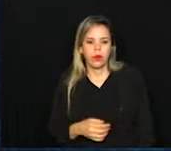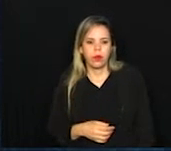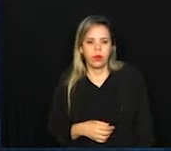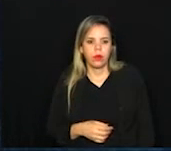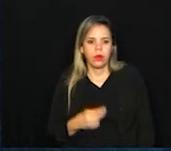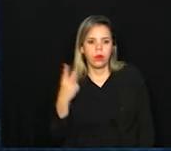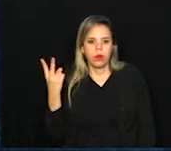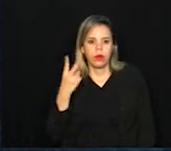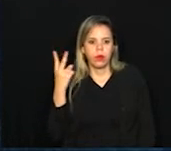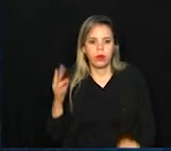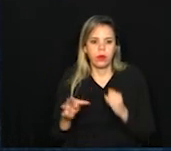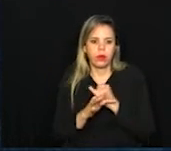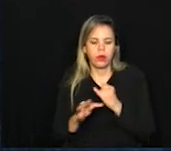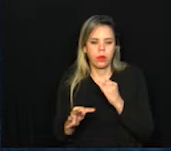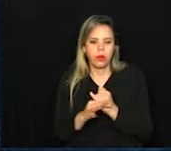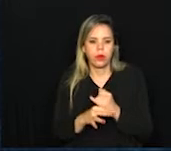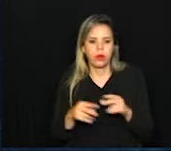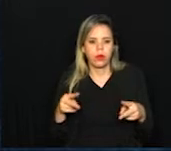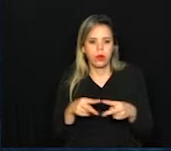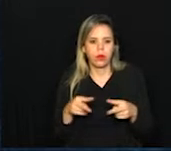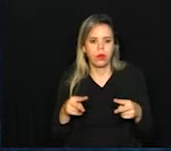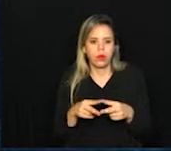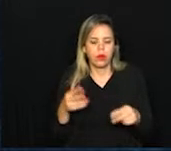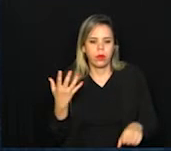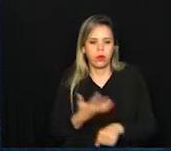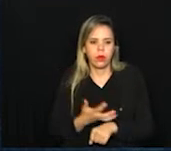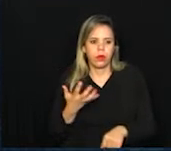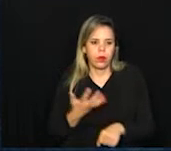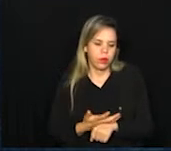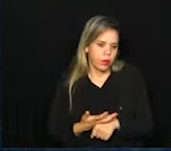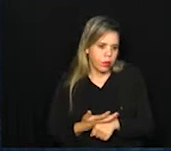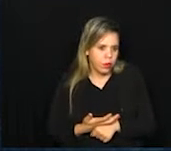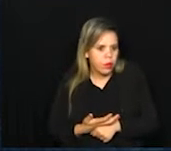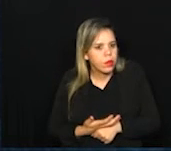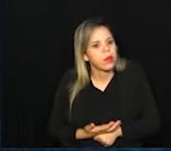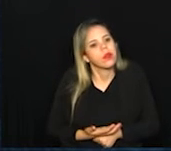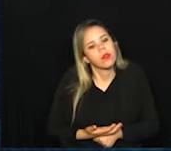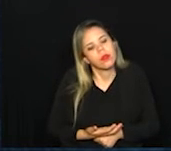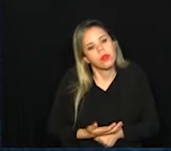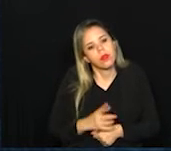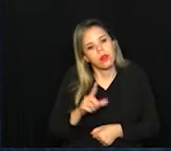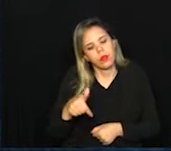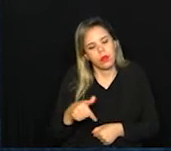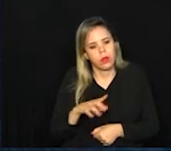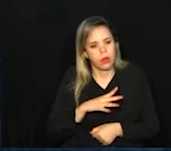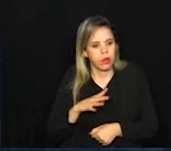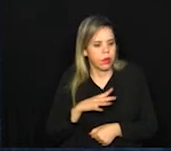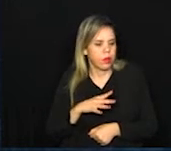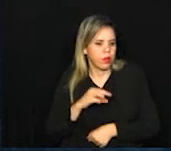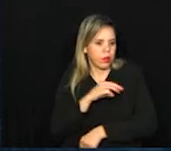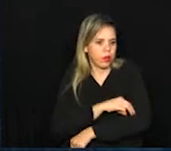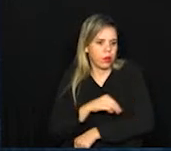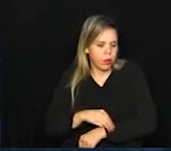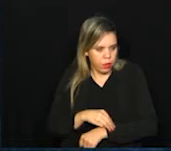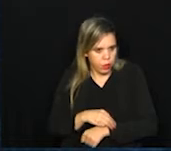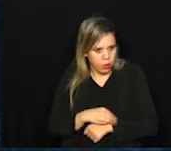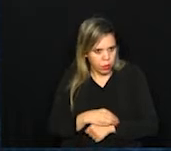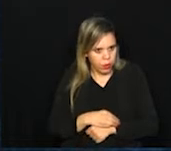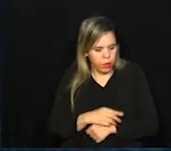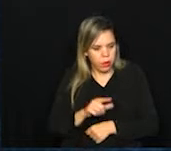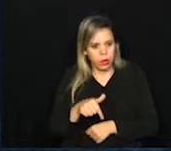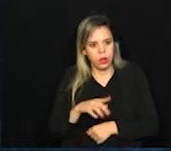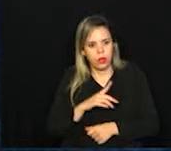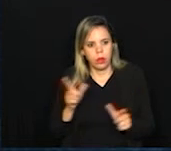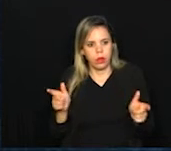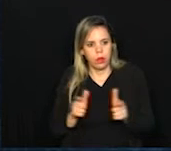são Valinhos, Itatiba, Paulínia, Nova Odessa. Na sequência, aparecem Montemor,